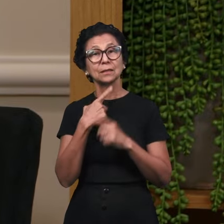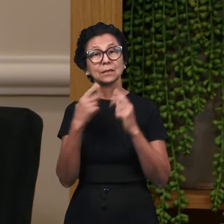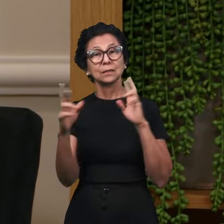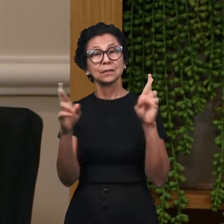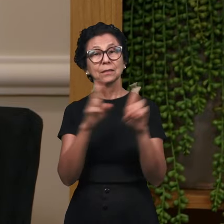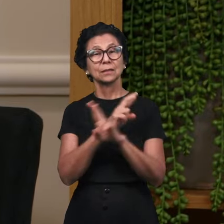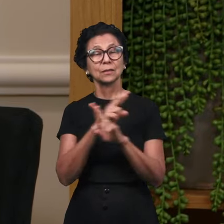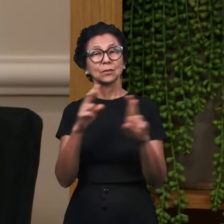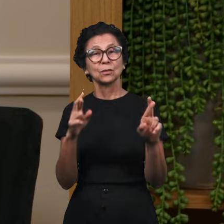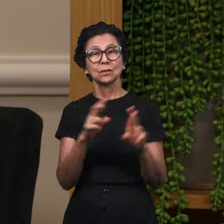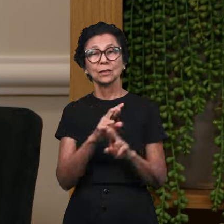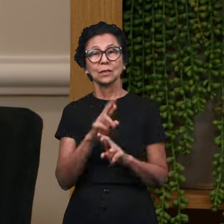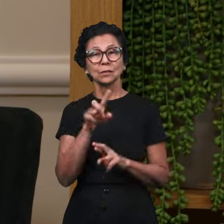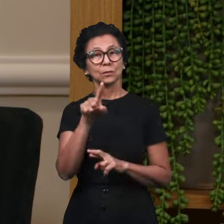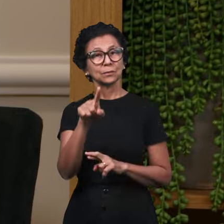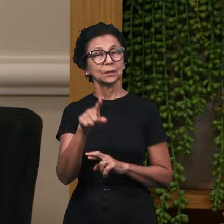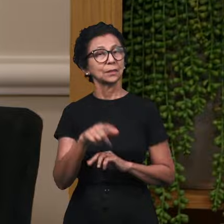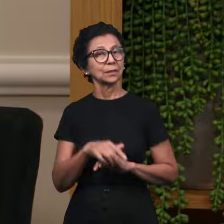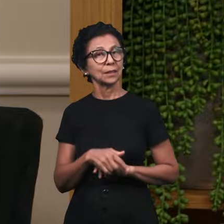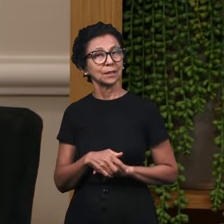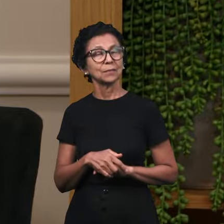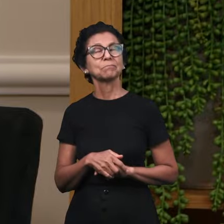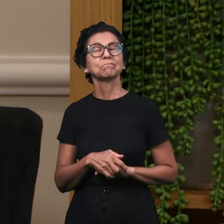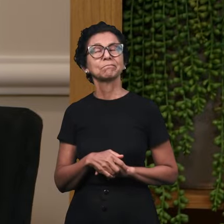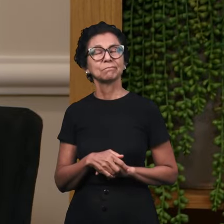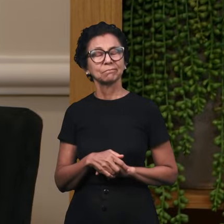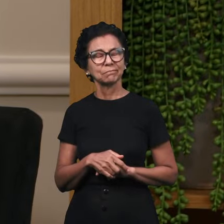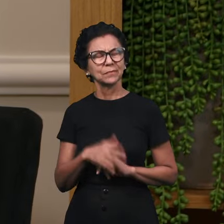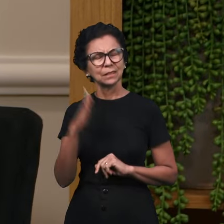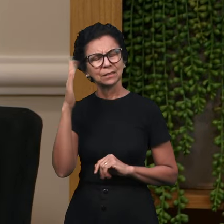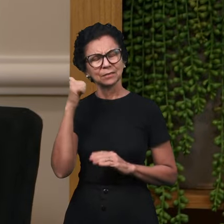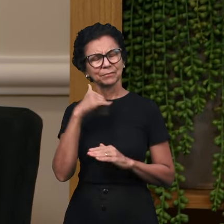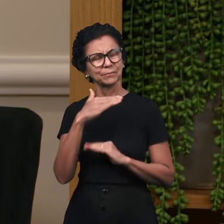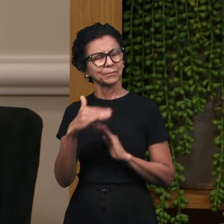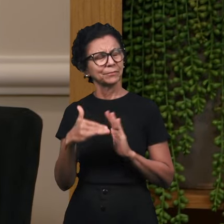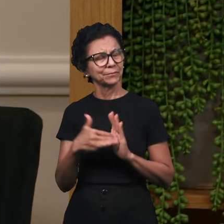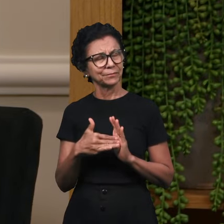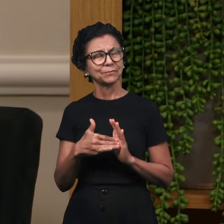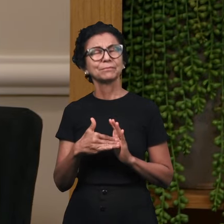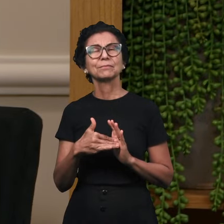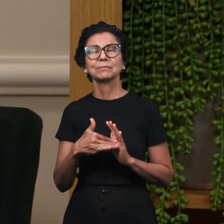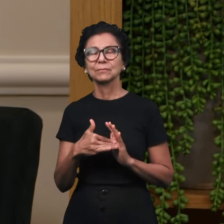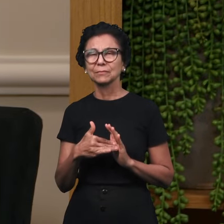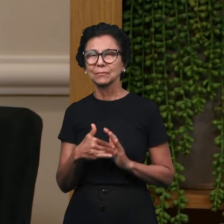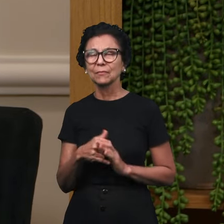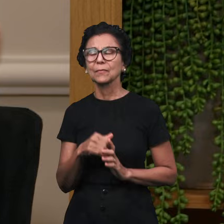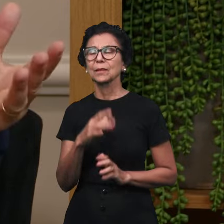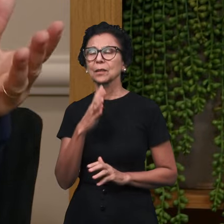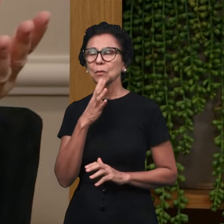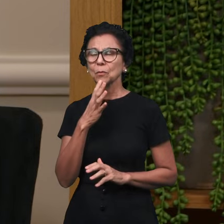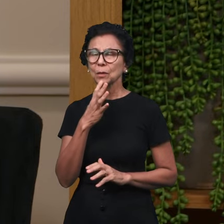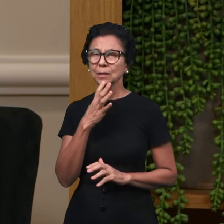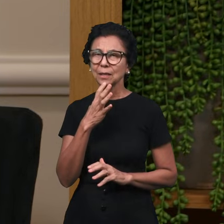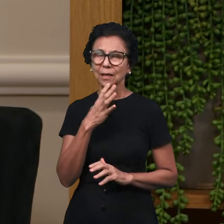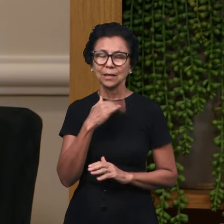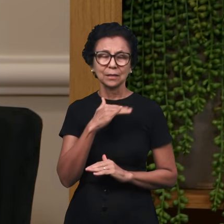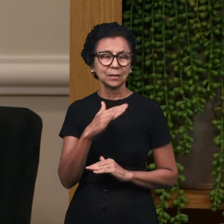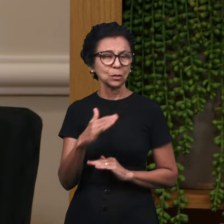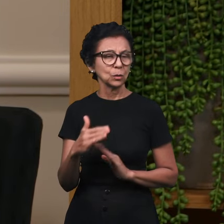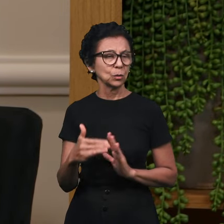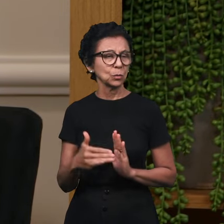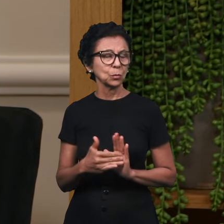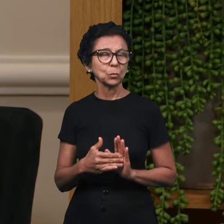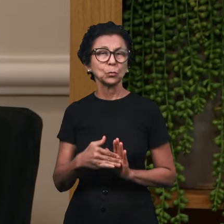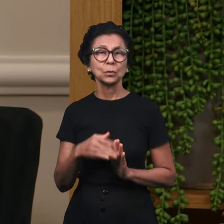relacionar com o homem, quer falar conosco, quer dirigir, porque Ele sabe todas as coisas. Ele conhece passado, presente,